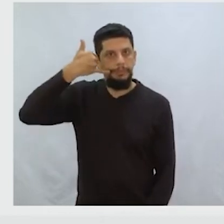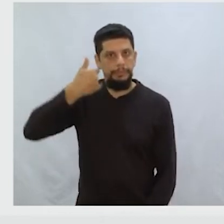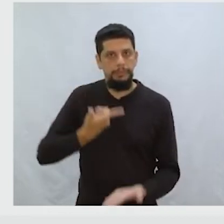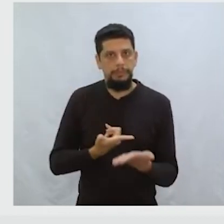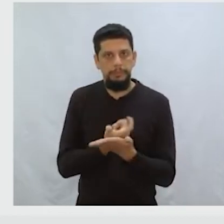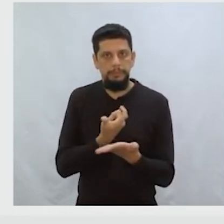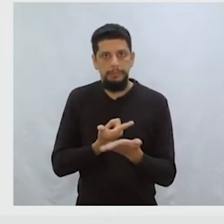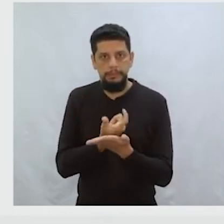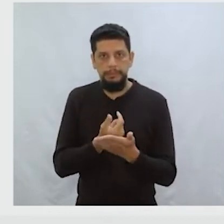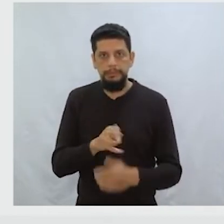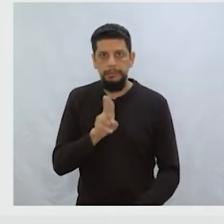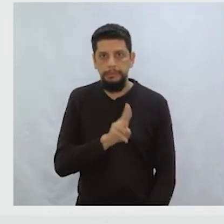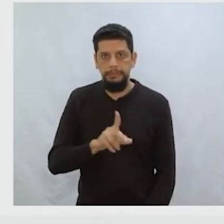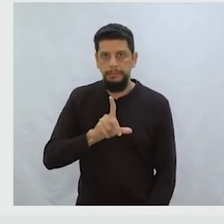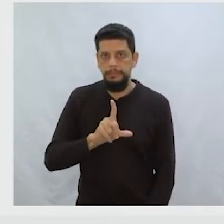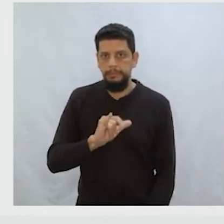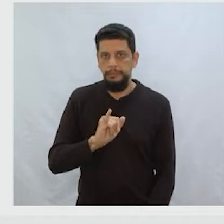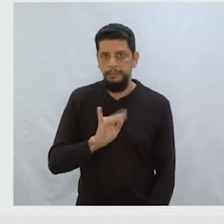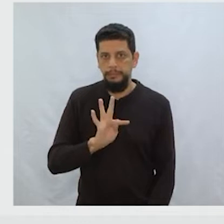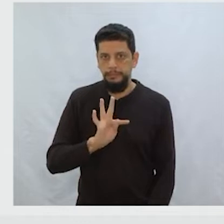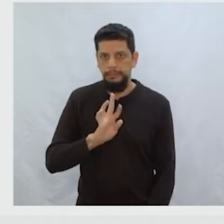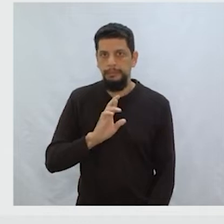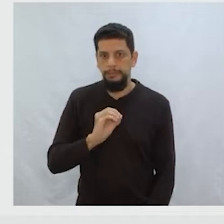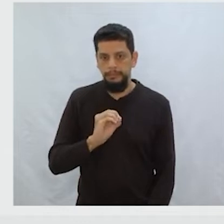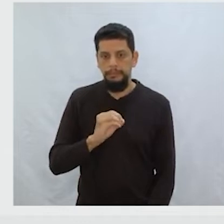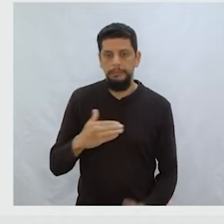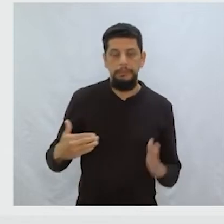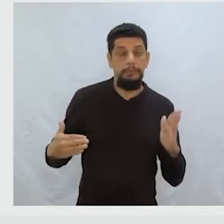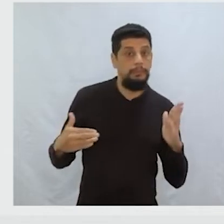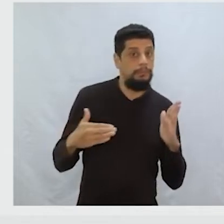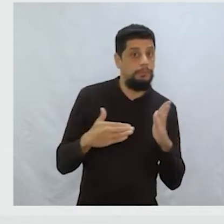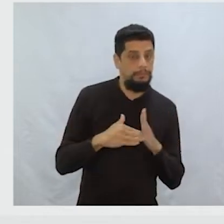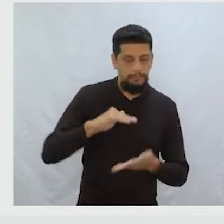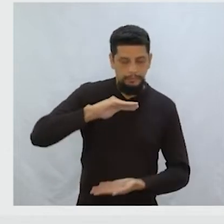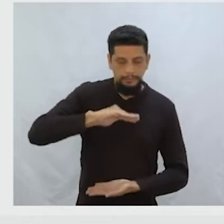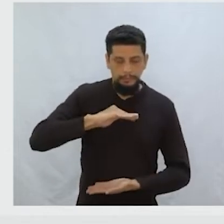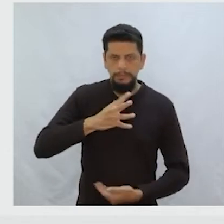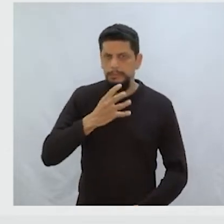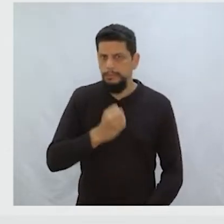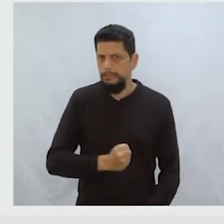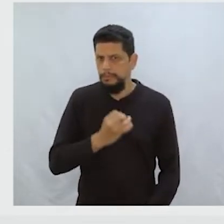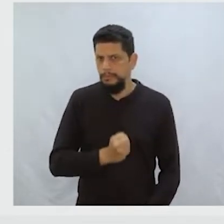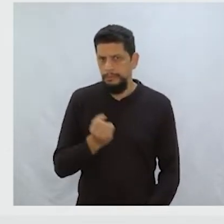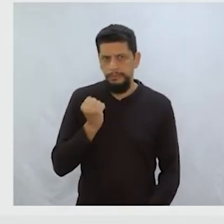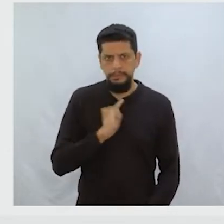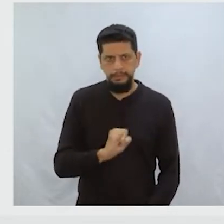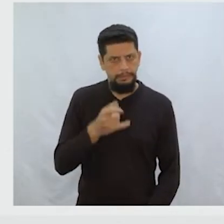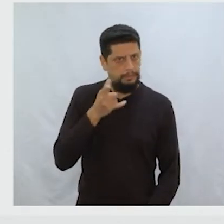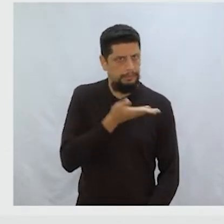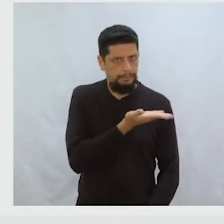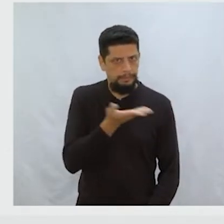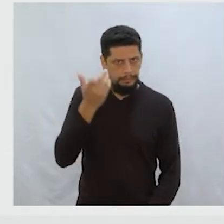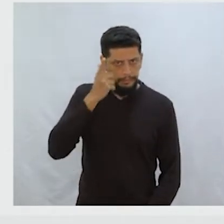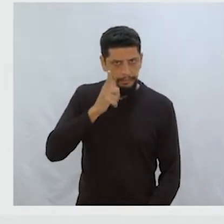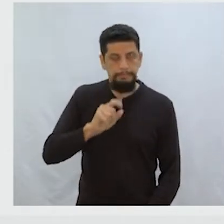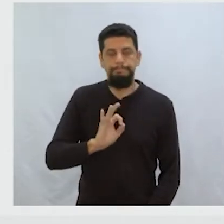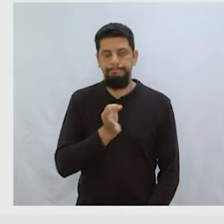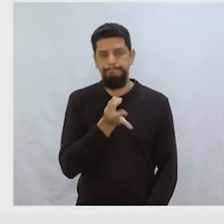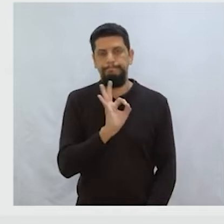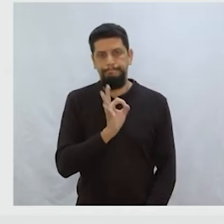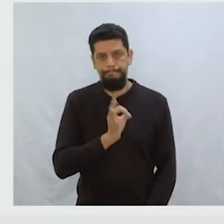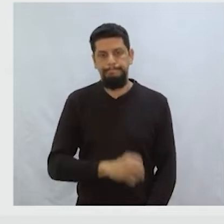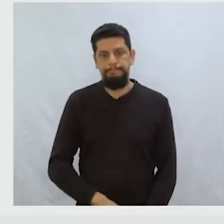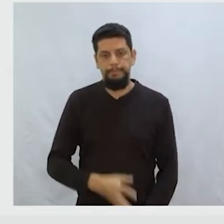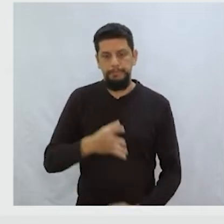Suco, também compramos usando a medida do litro. E o último, será que tem mais um? Será que vocês acertaram?